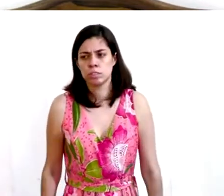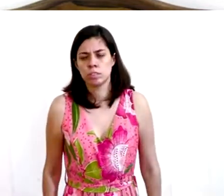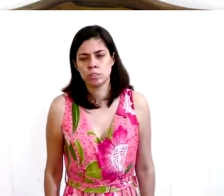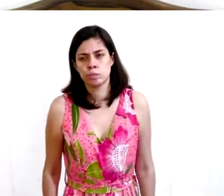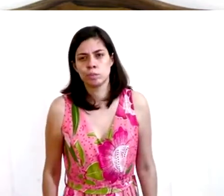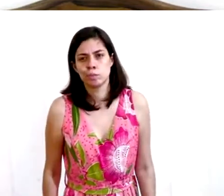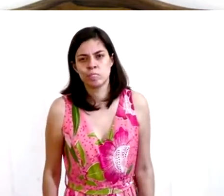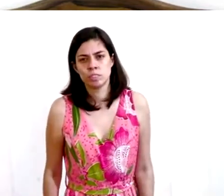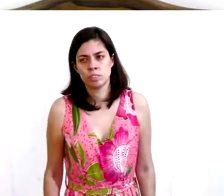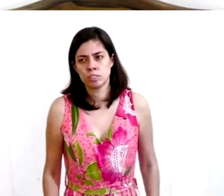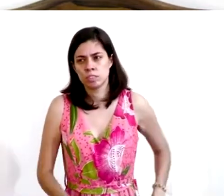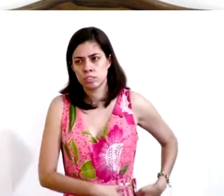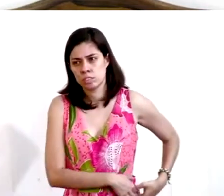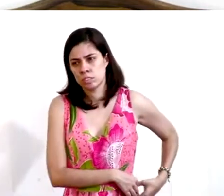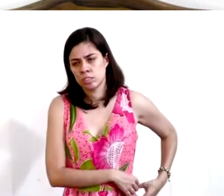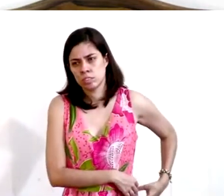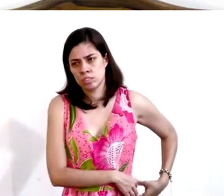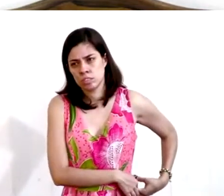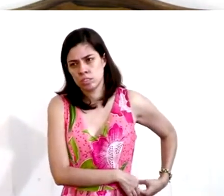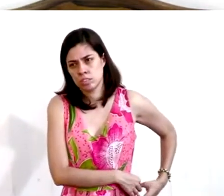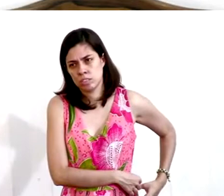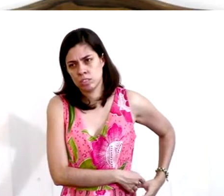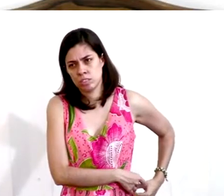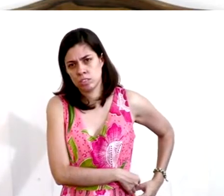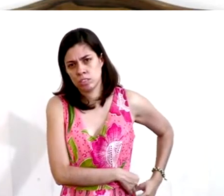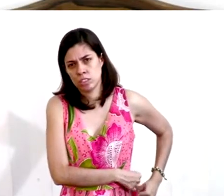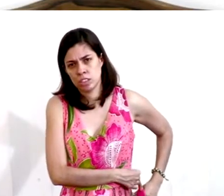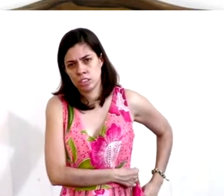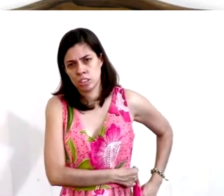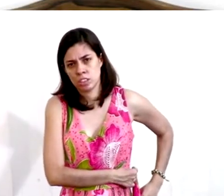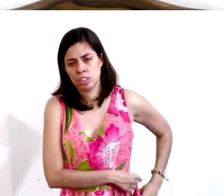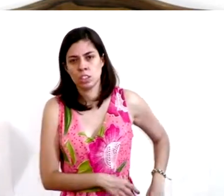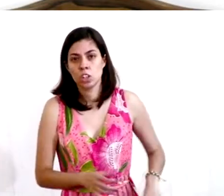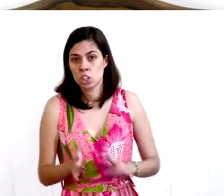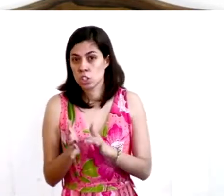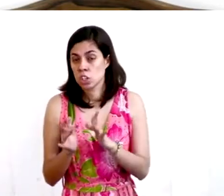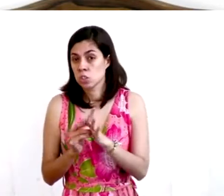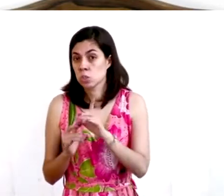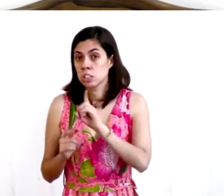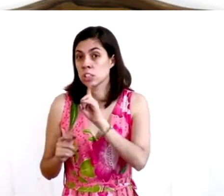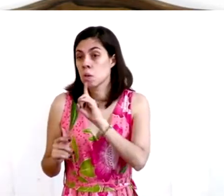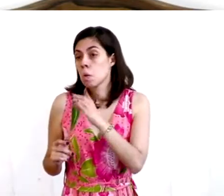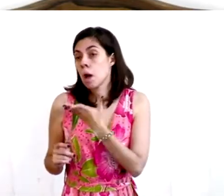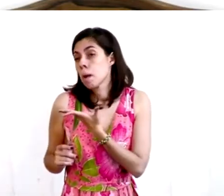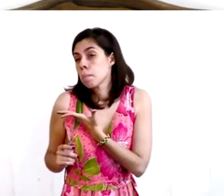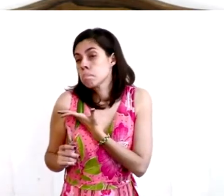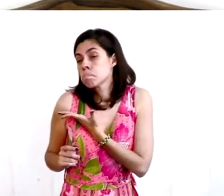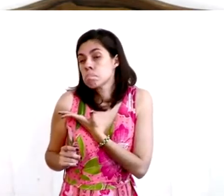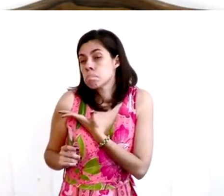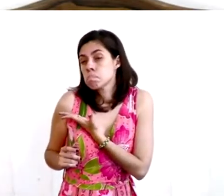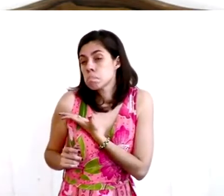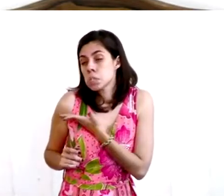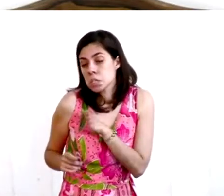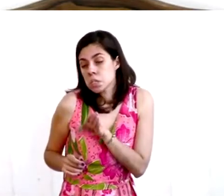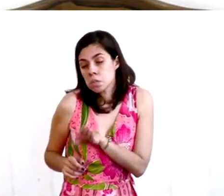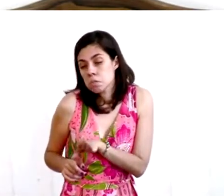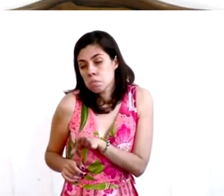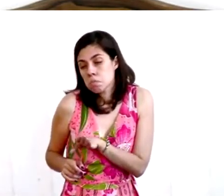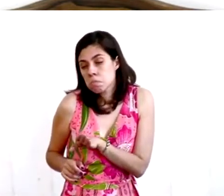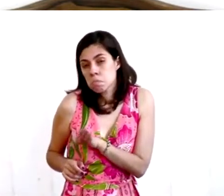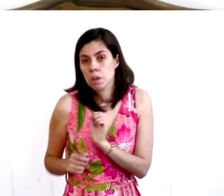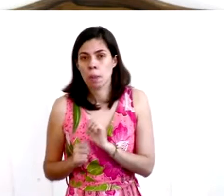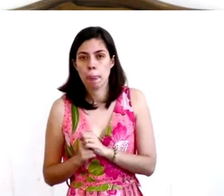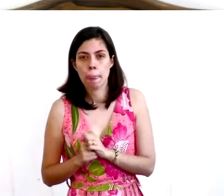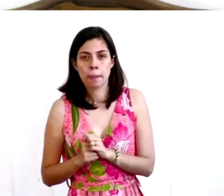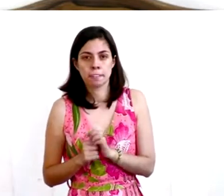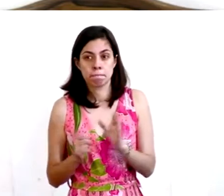um Jesuizinho, Ele não é um amiguinho, Ele não é o meu fofinho, Ele não é aquela coisa quentinha. Ele